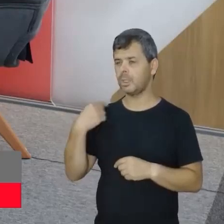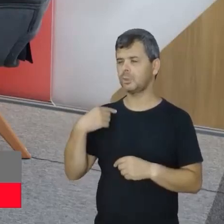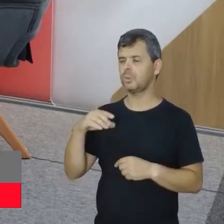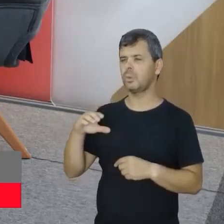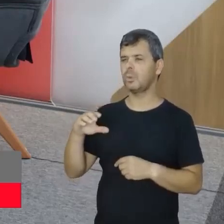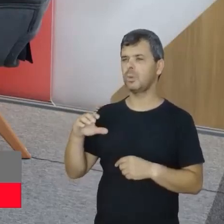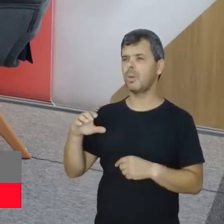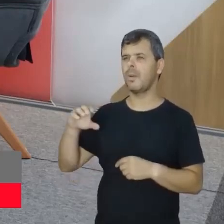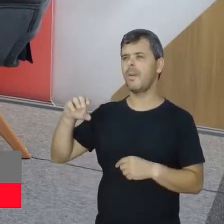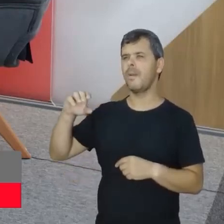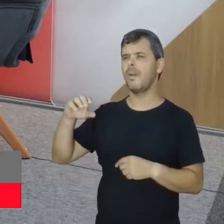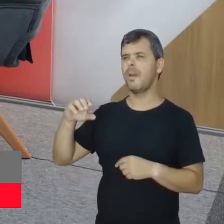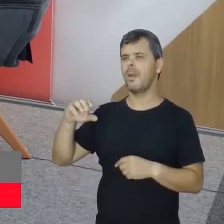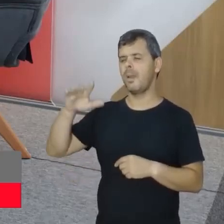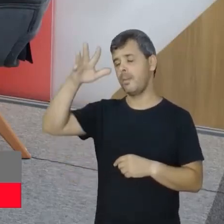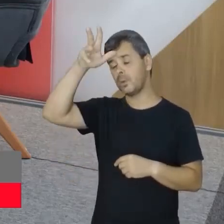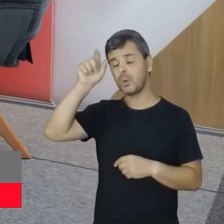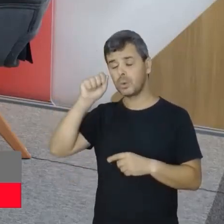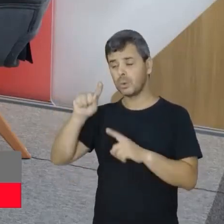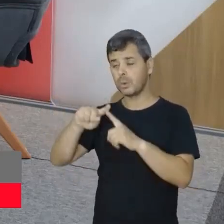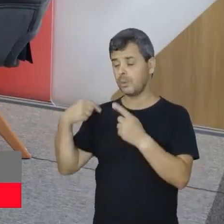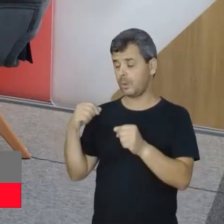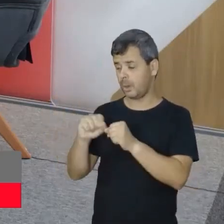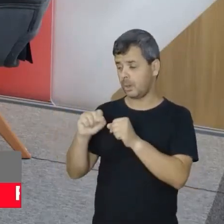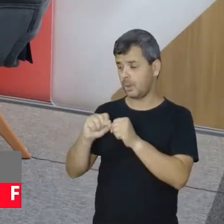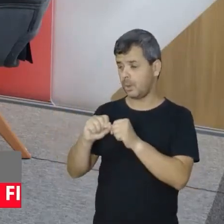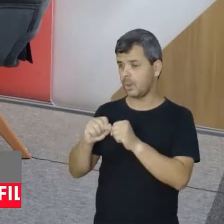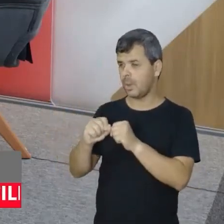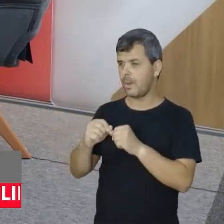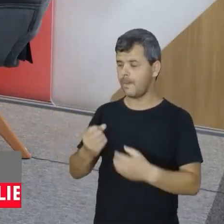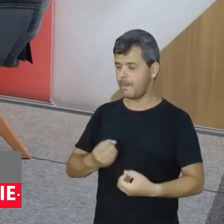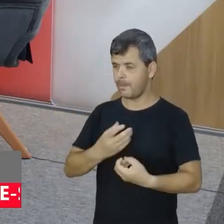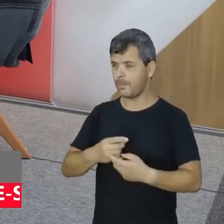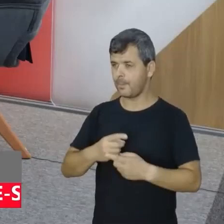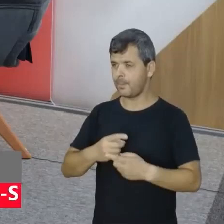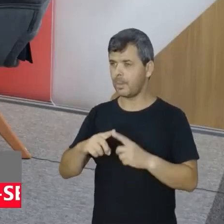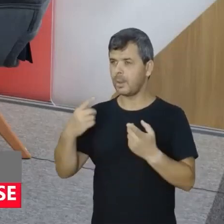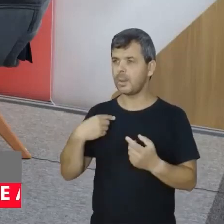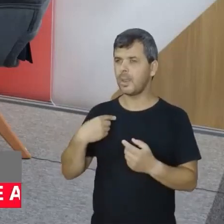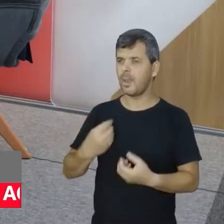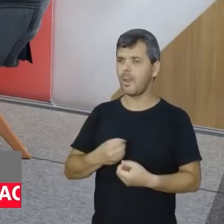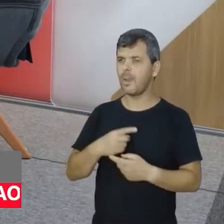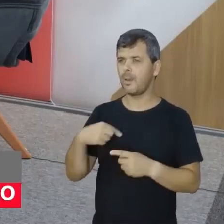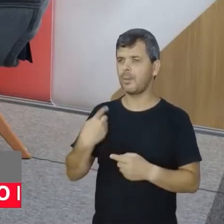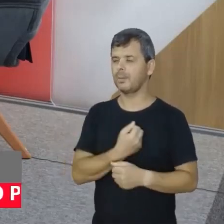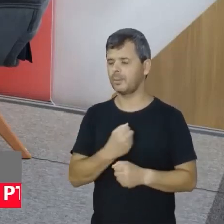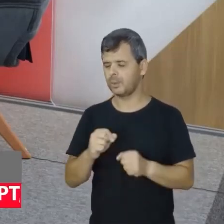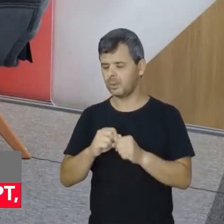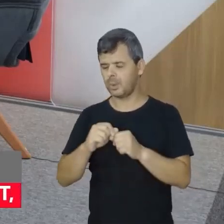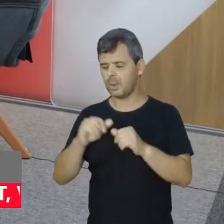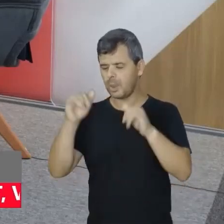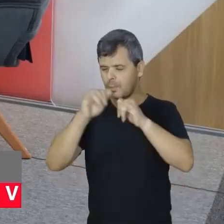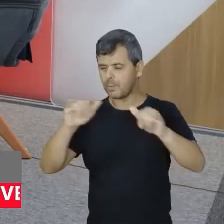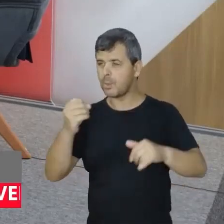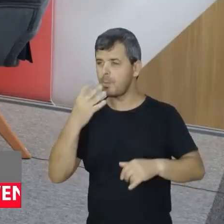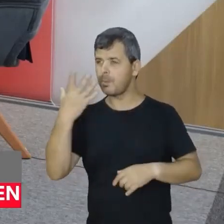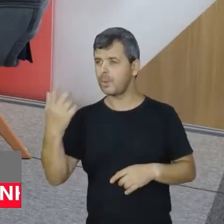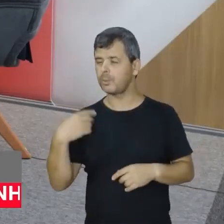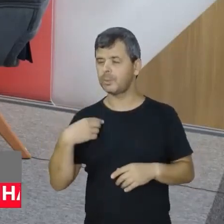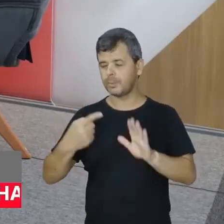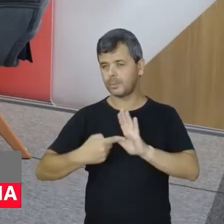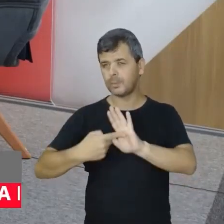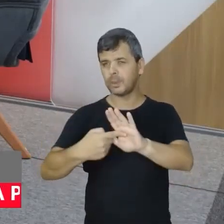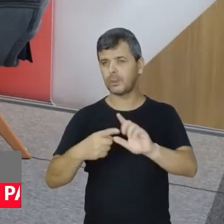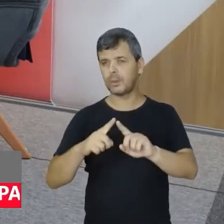Mato Grosso do Sul, está aqui dizendo, grande poeta Edgar, dá uma palhinha de poesia para alegrar tanta notícia boa que você nos traz.